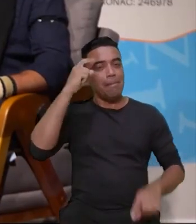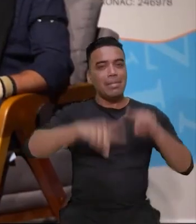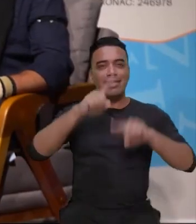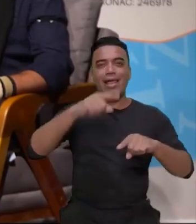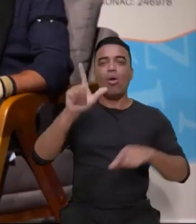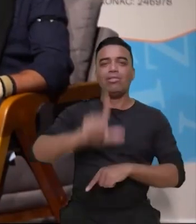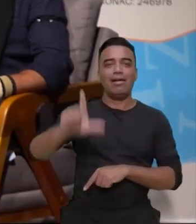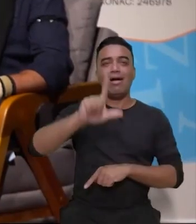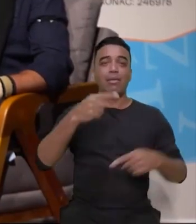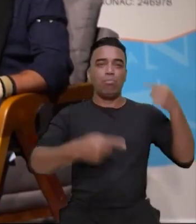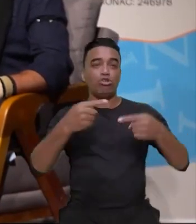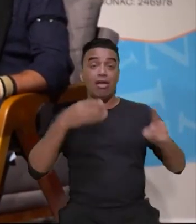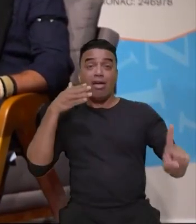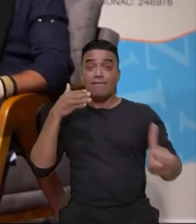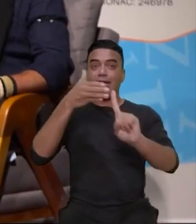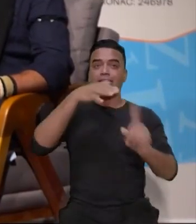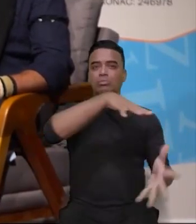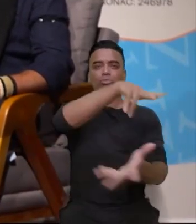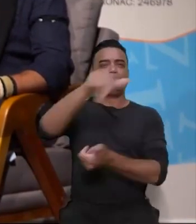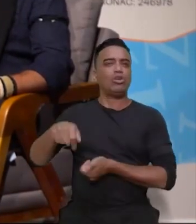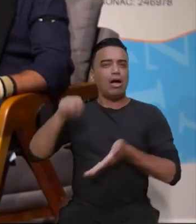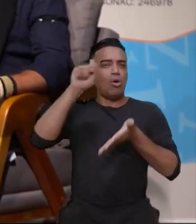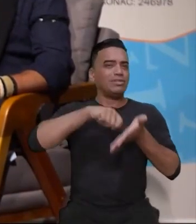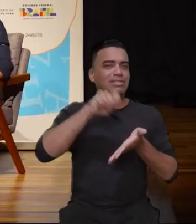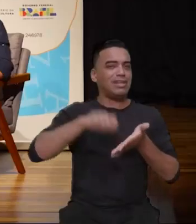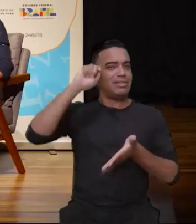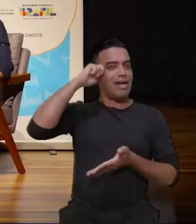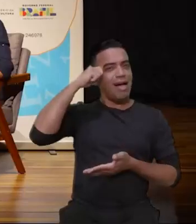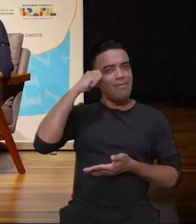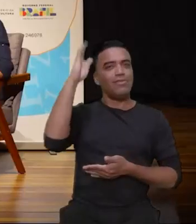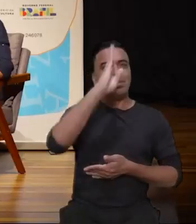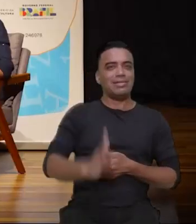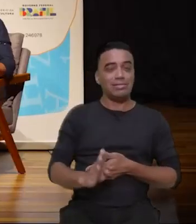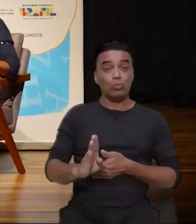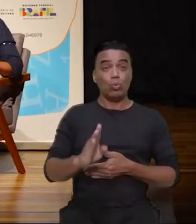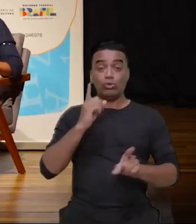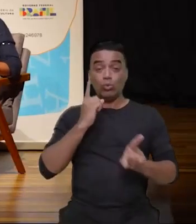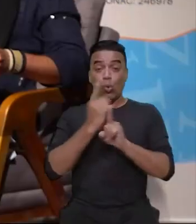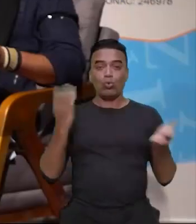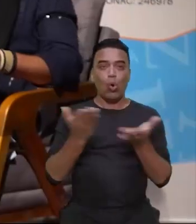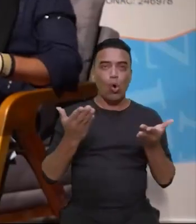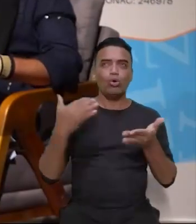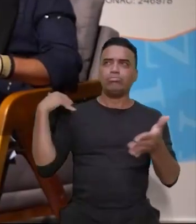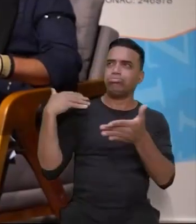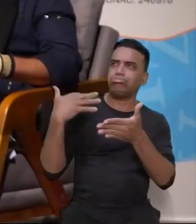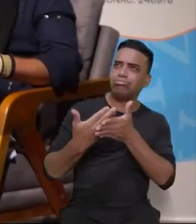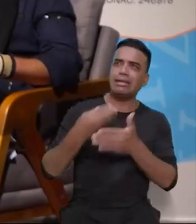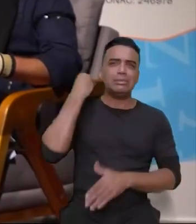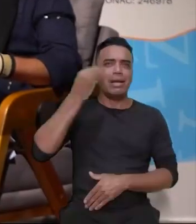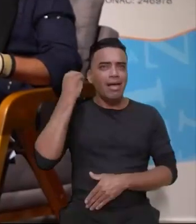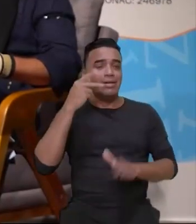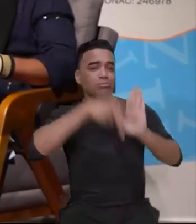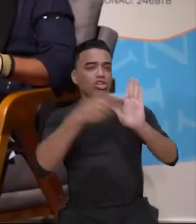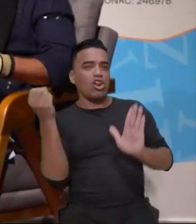com os convidados, e estes recebem o microfone enquanto falam. No canto inferior direito do vídeo em questão está o intérprete de Libras,